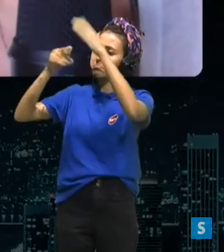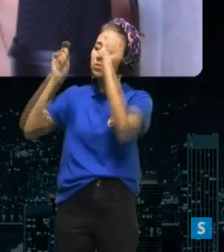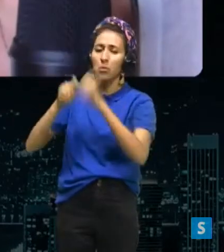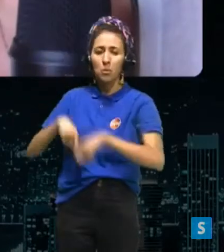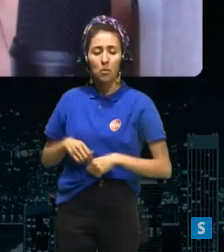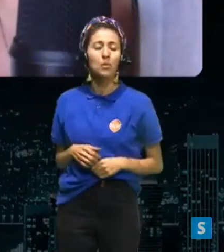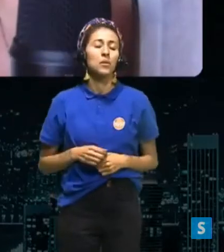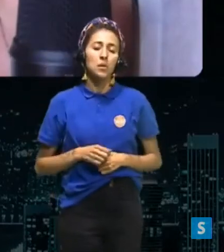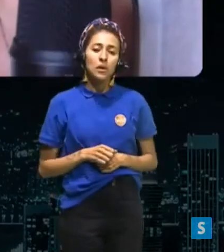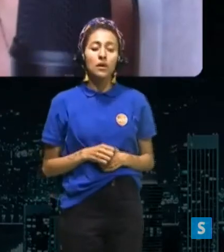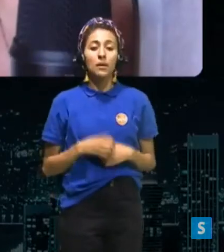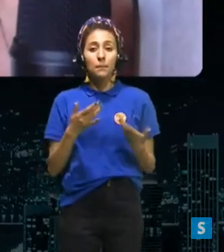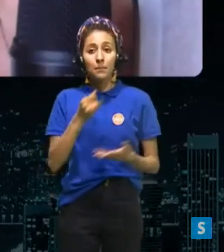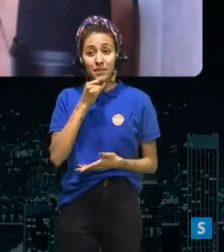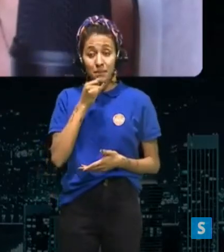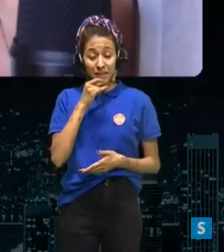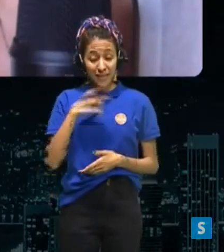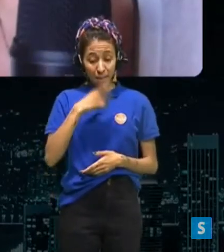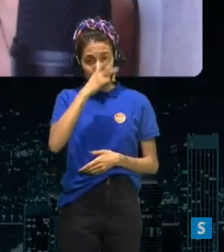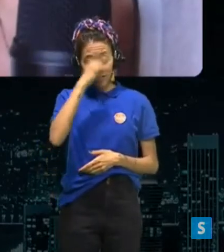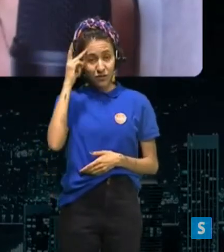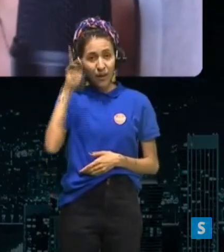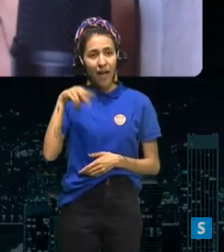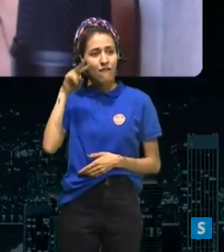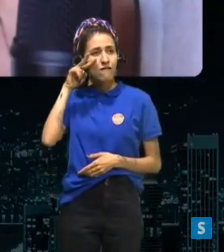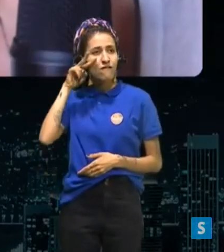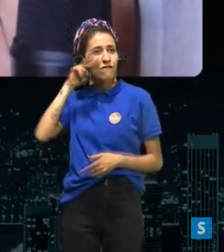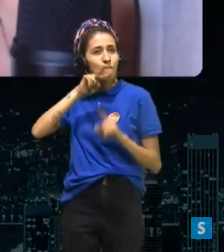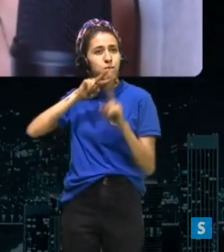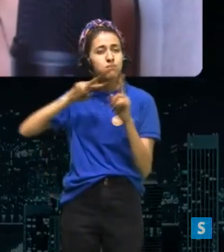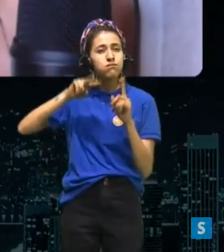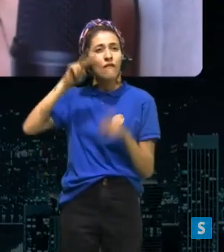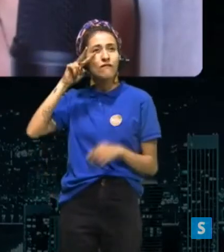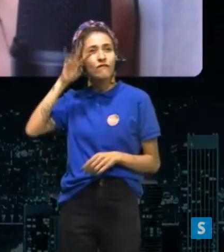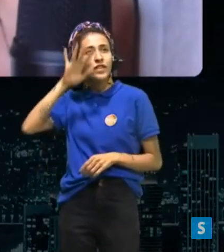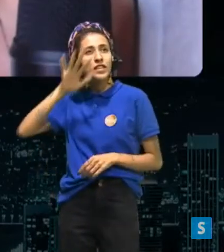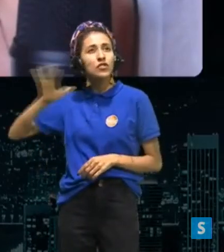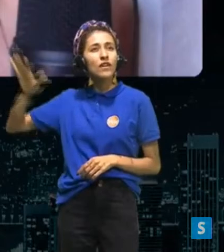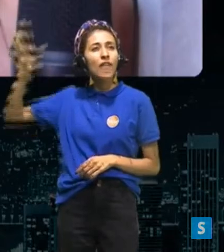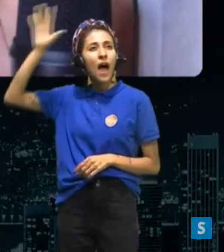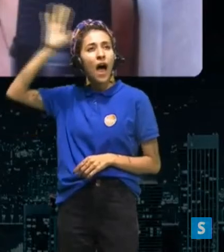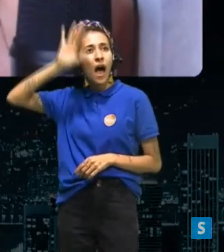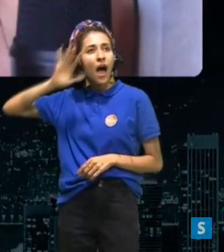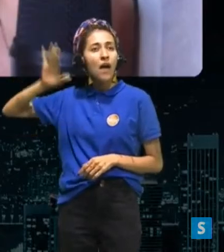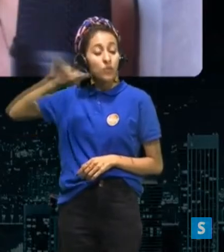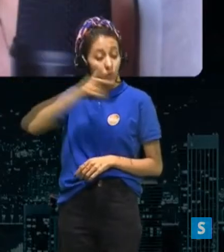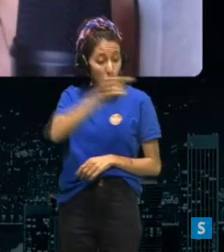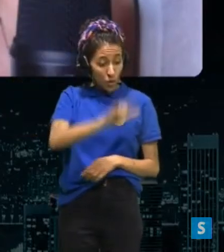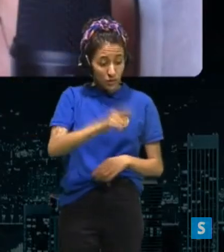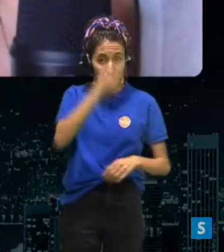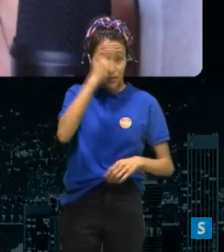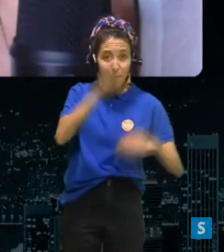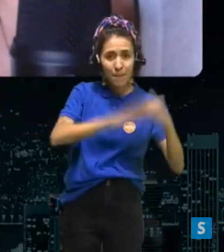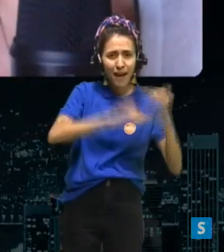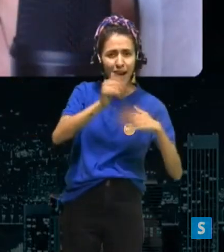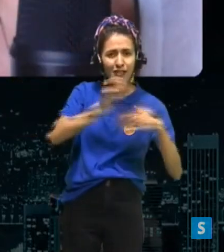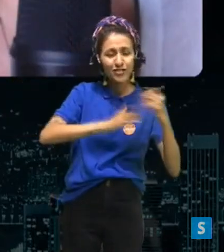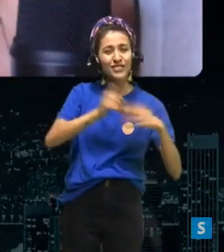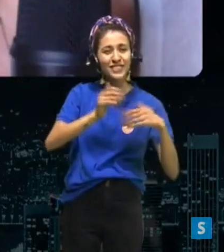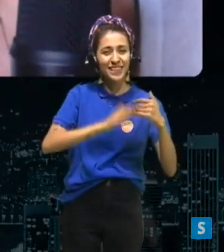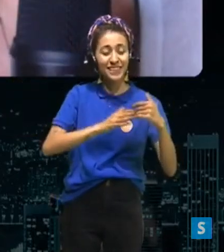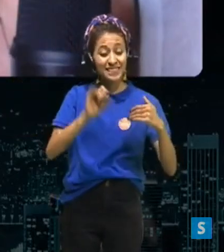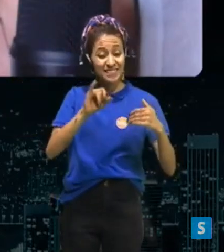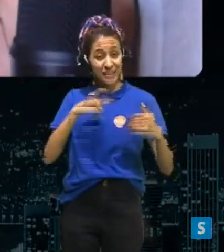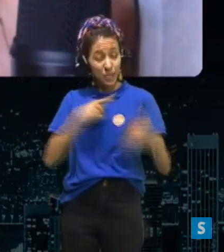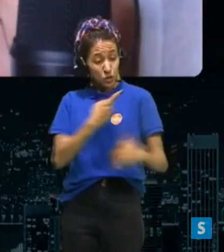cofundadores um eu é o visionário e o outro é o integrador se precisa dos dois é raríssimo uma pessoa ter os dois lados